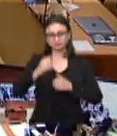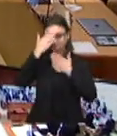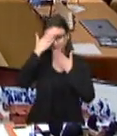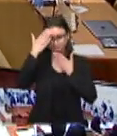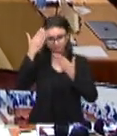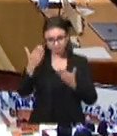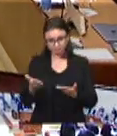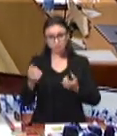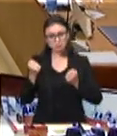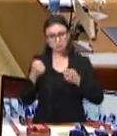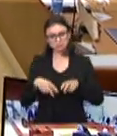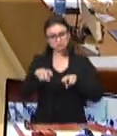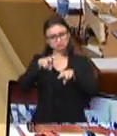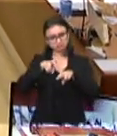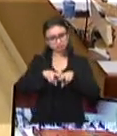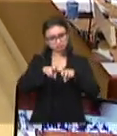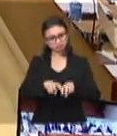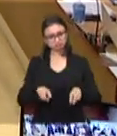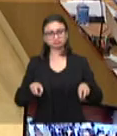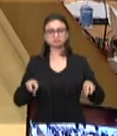Obrigada, podemos nos sentar.